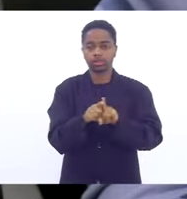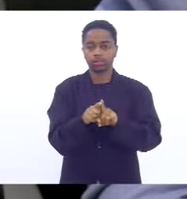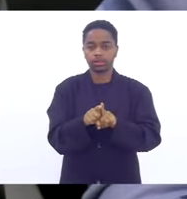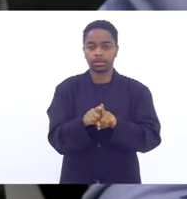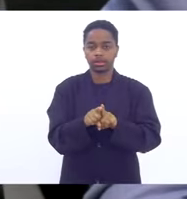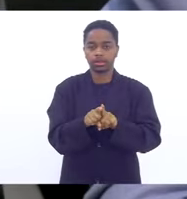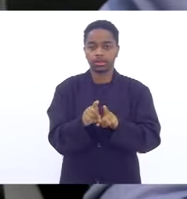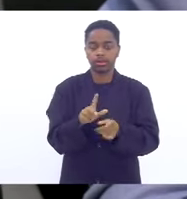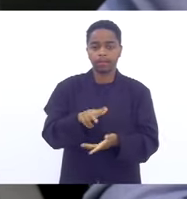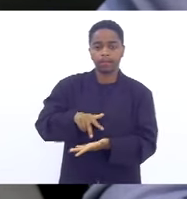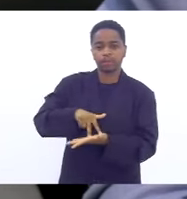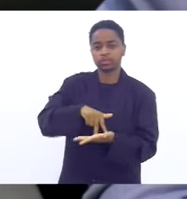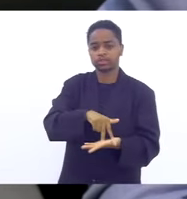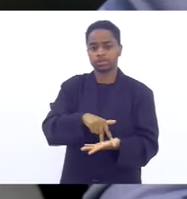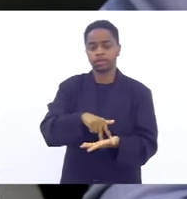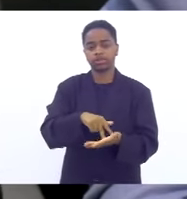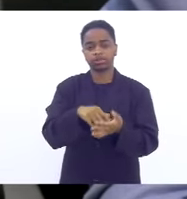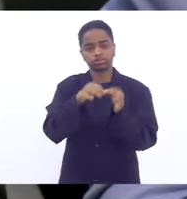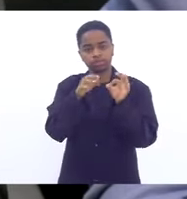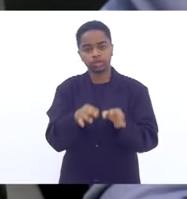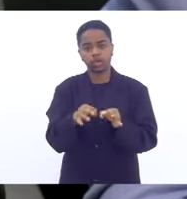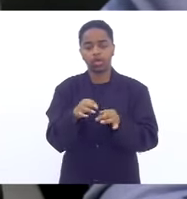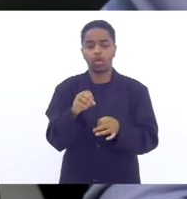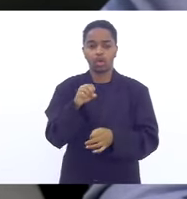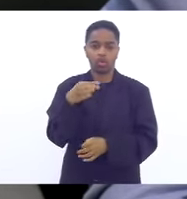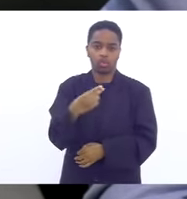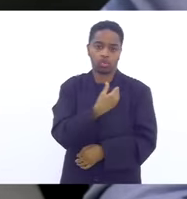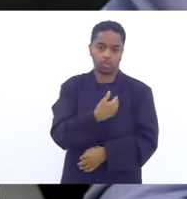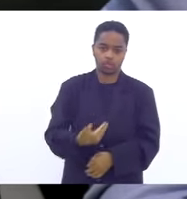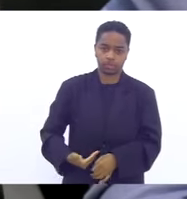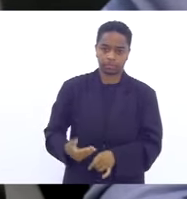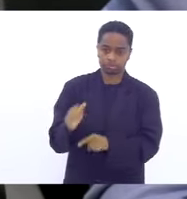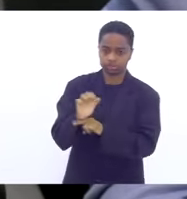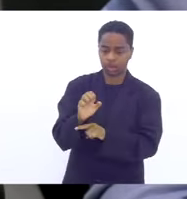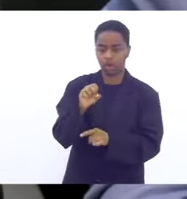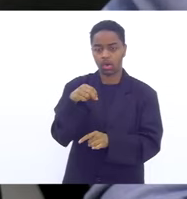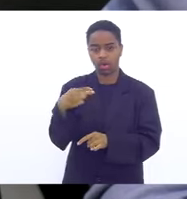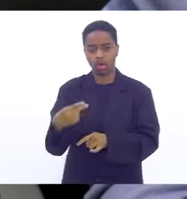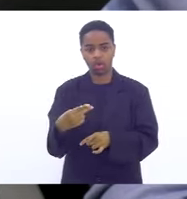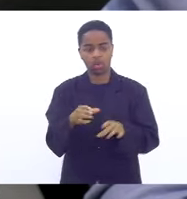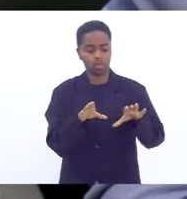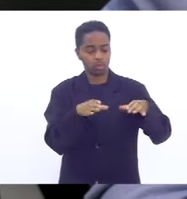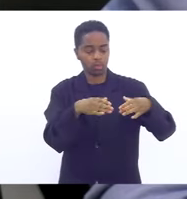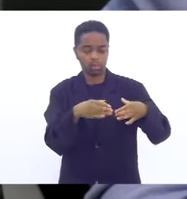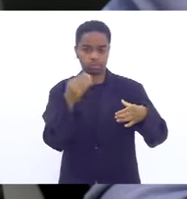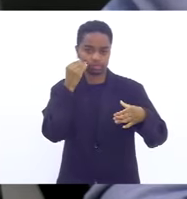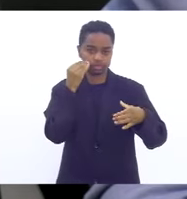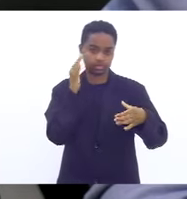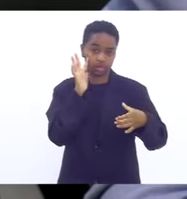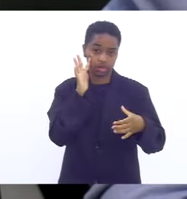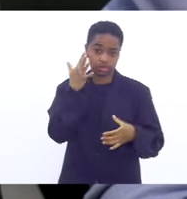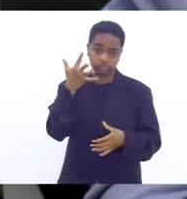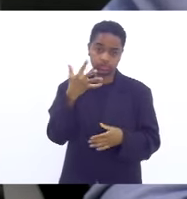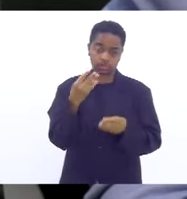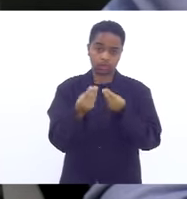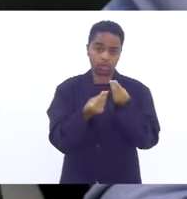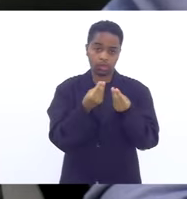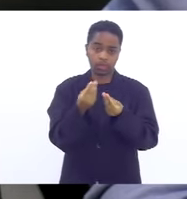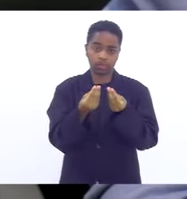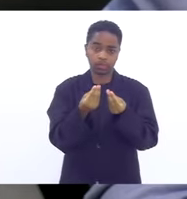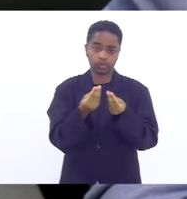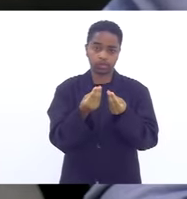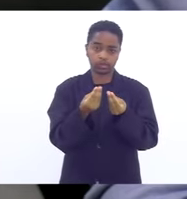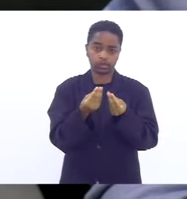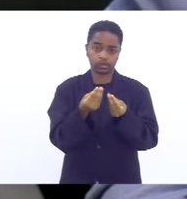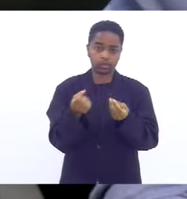posicionamento mais firme, seja do governo do Estado, seja da bancada, seja de quem, com relação à prorrogação ou às